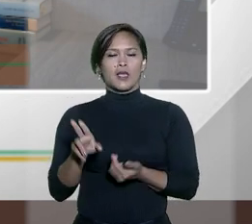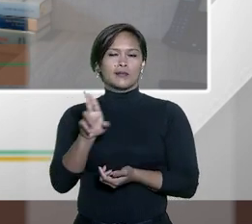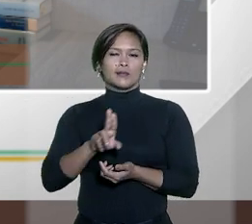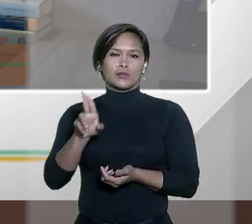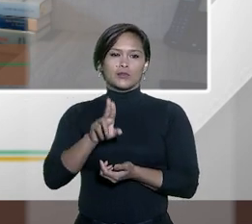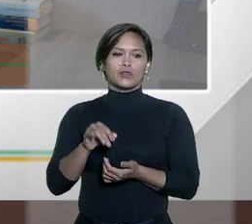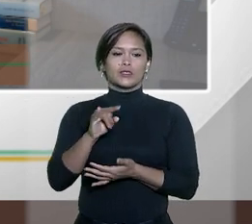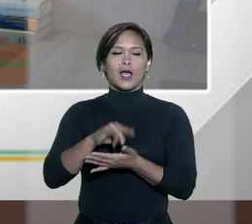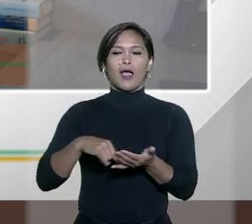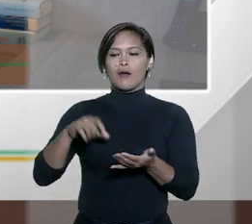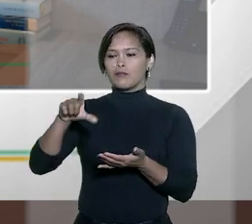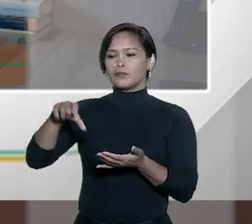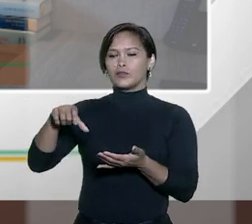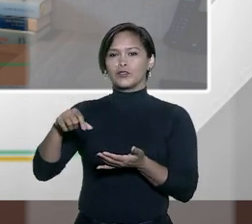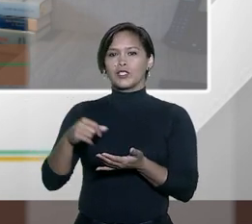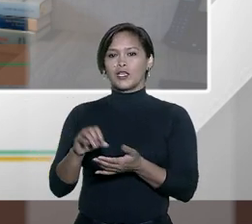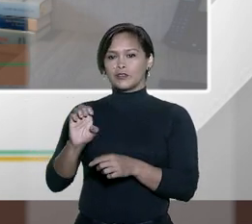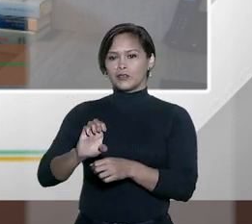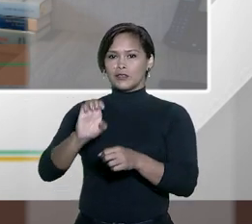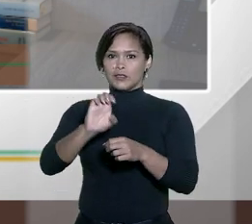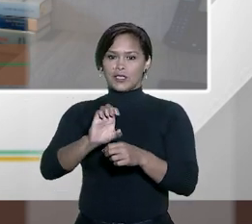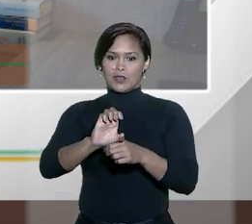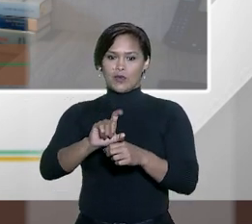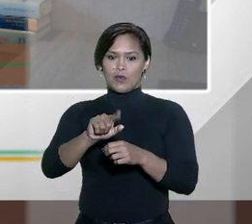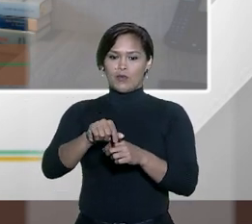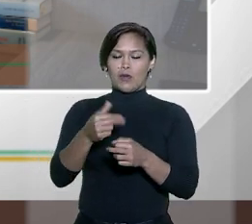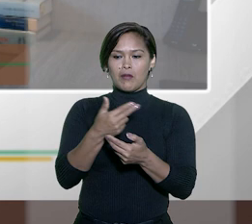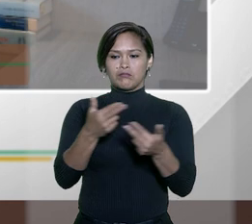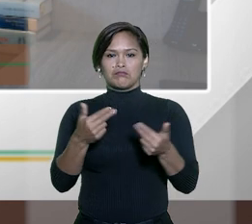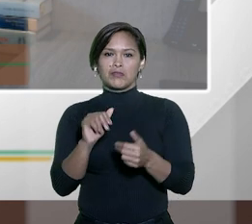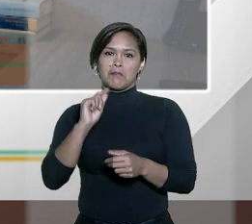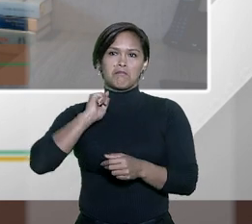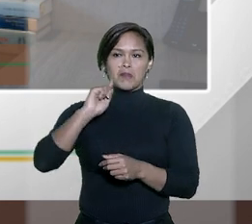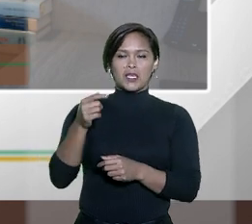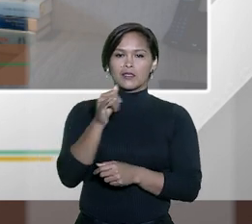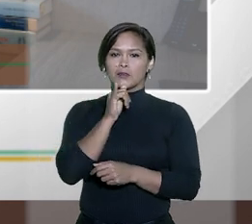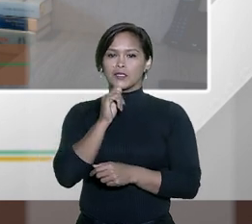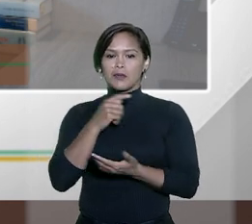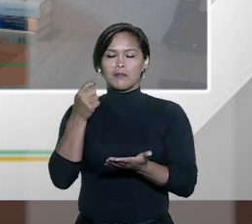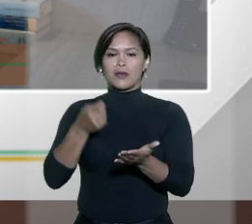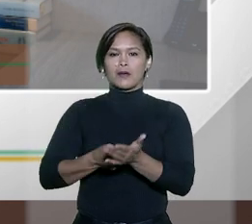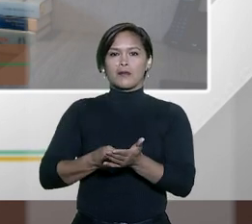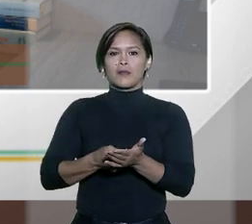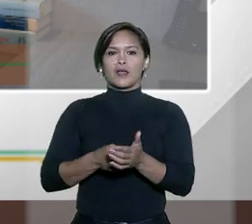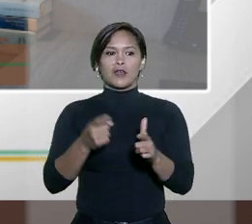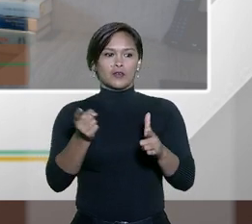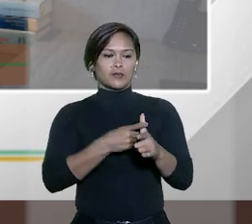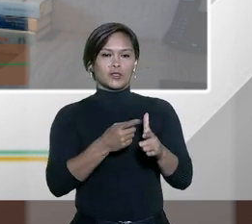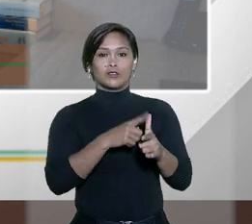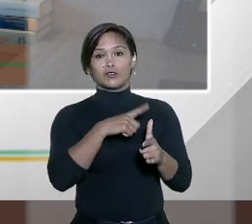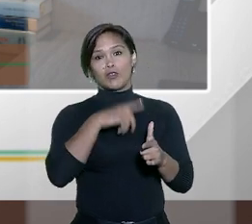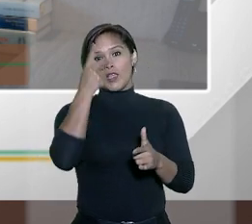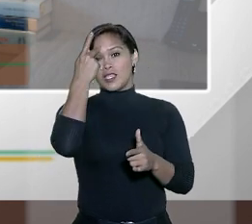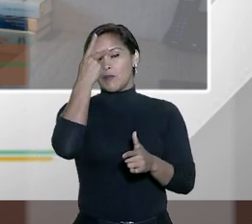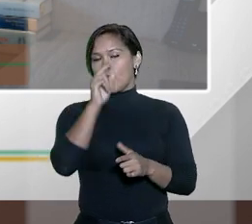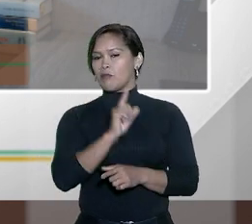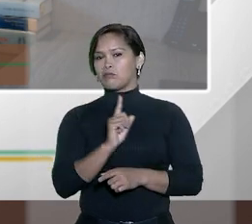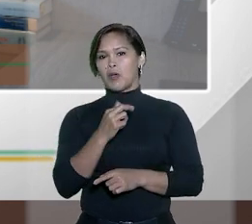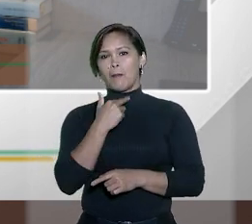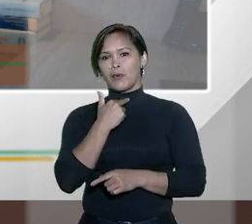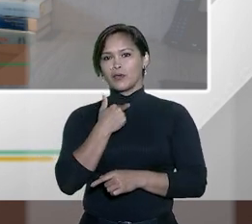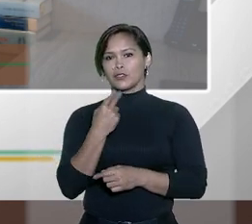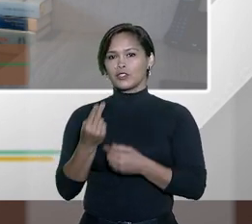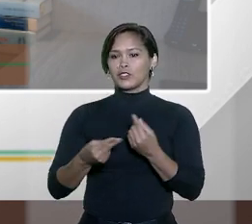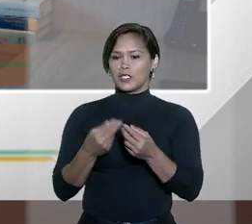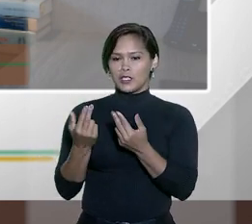um precatório, por exemplo, estadual, de um estado qualquer, Minas Gerais, para pagar uma dívida que eu tenho com o estado de São Paulo. Não posso,